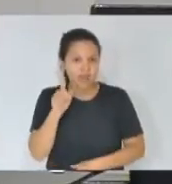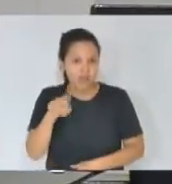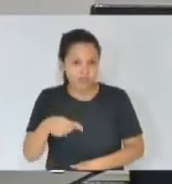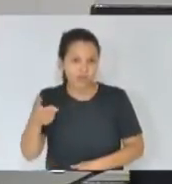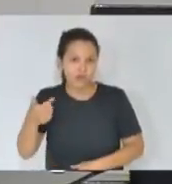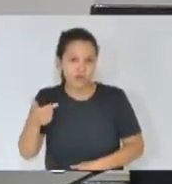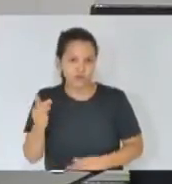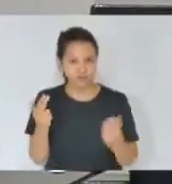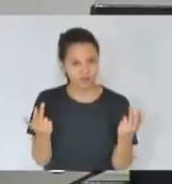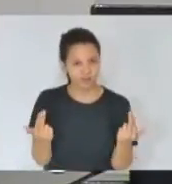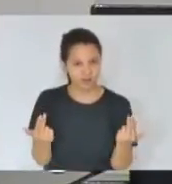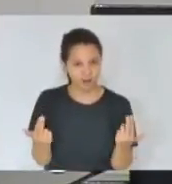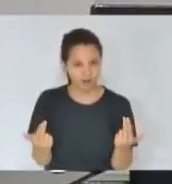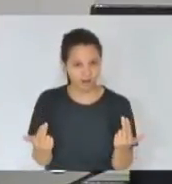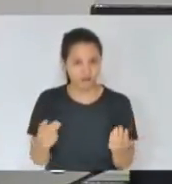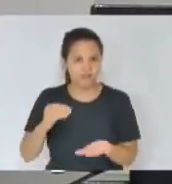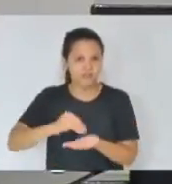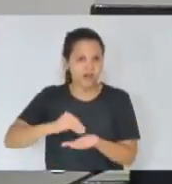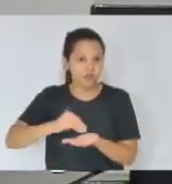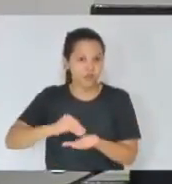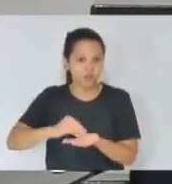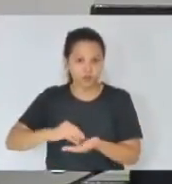Ontem no jantar, faltou cadeira.